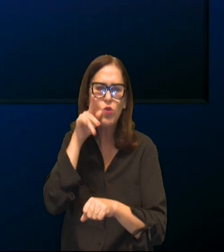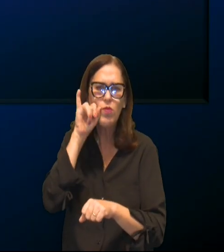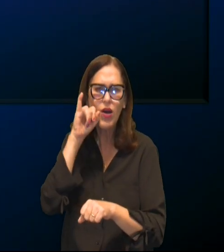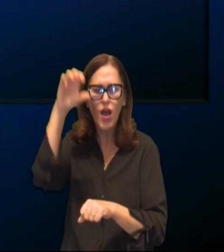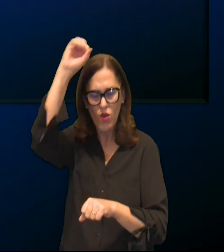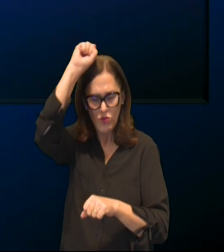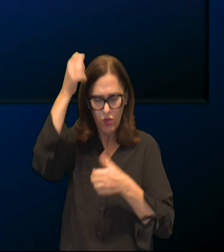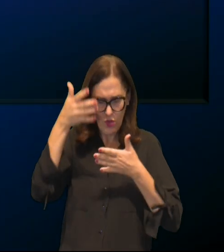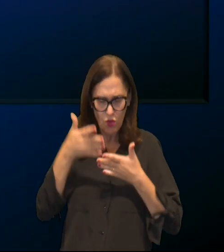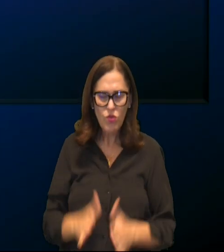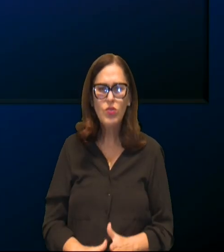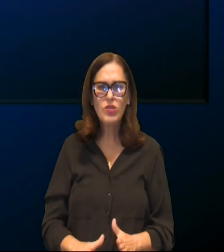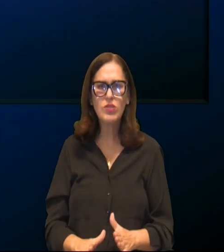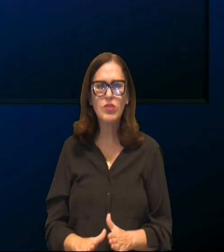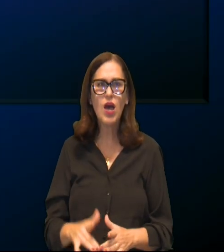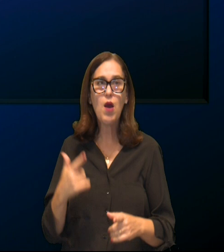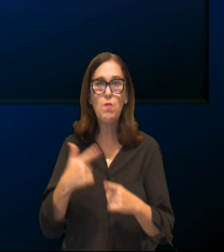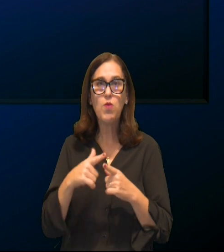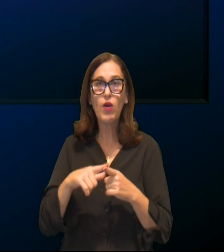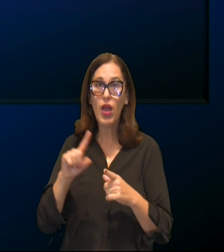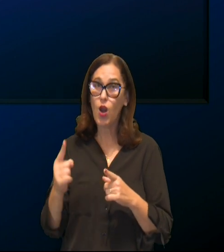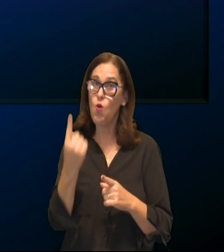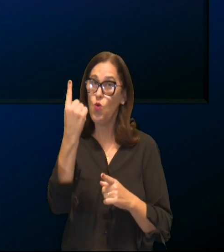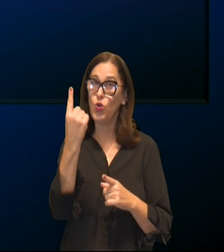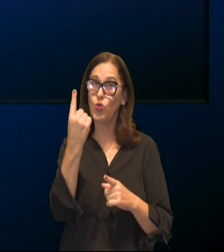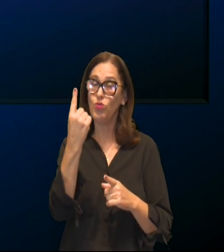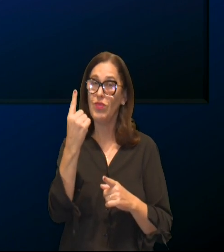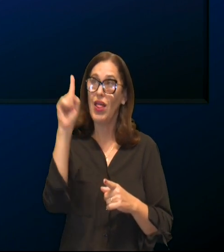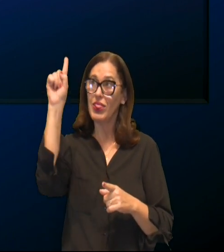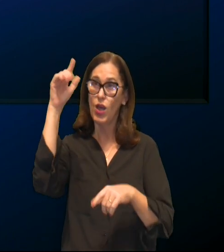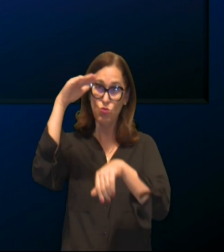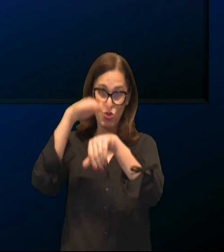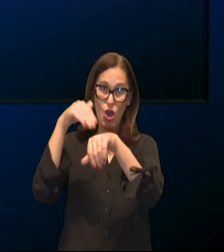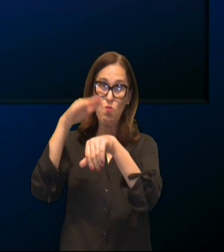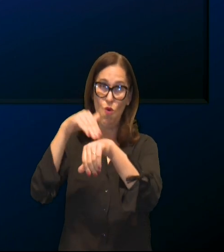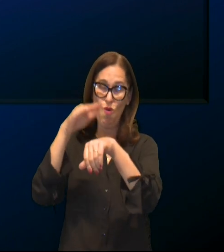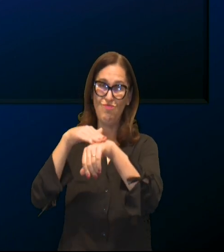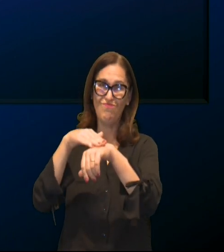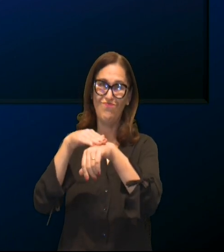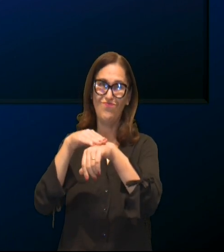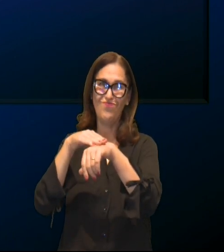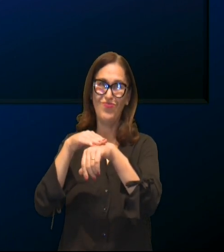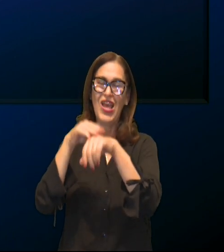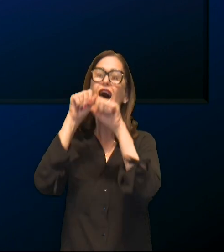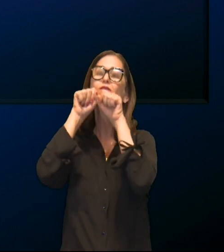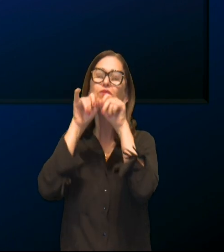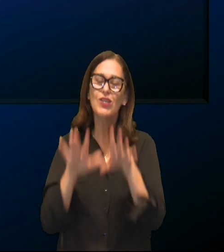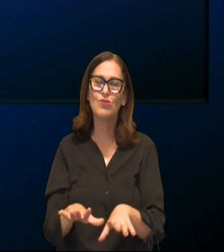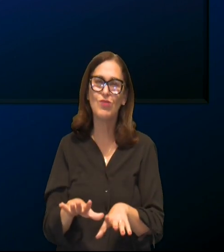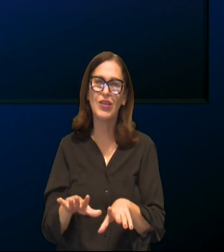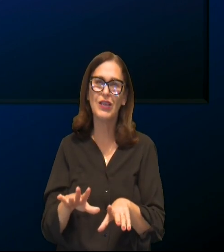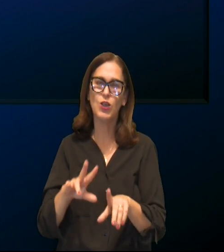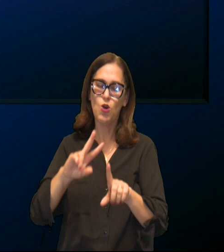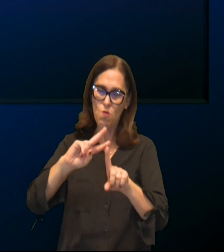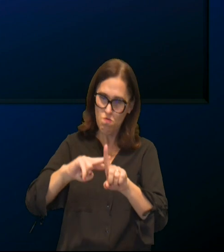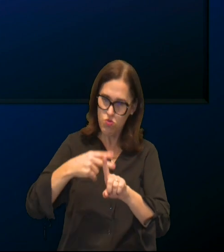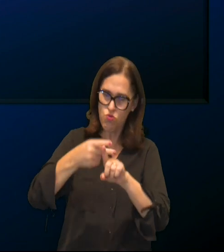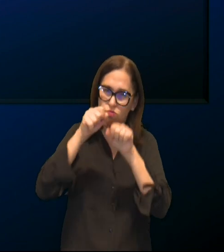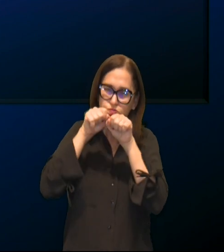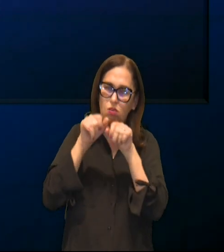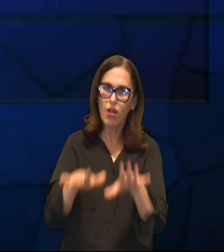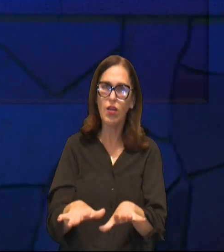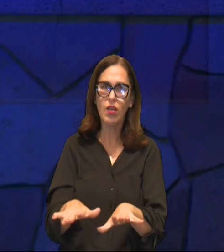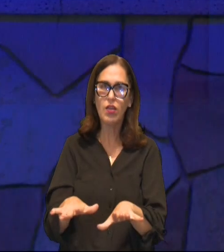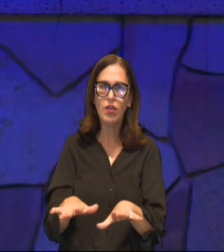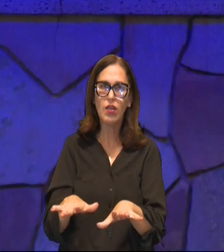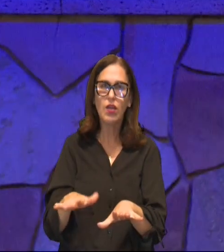que vos deu a luz, porque era ele único. Quando eu o chamei, eu o abençoei, e o multipliquei. Sabe